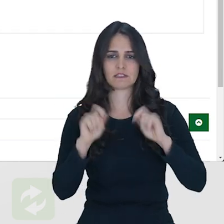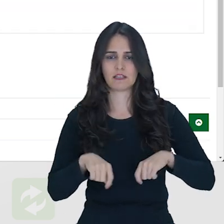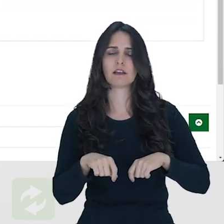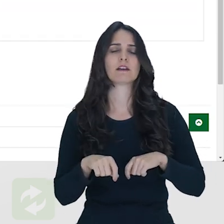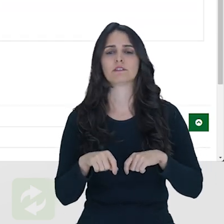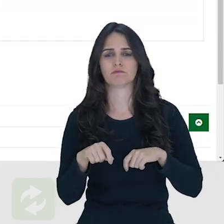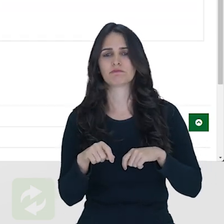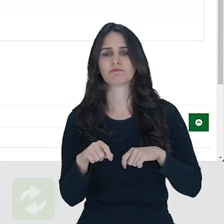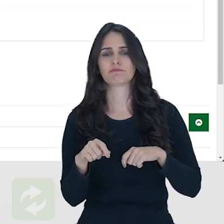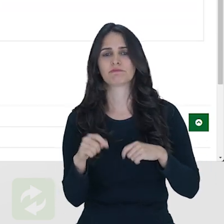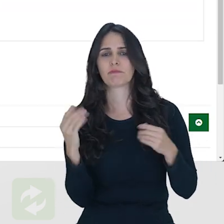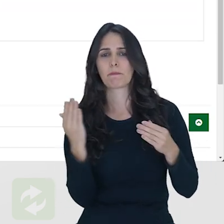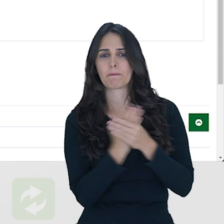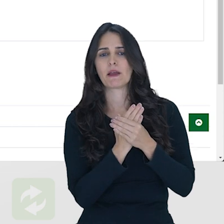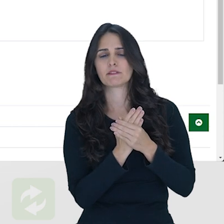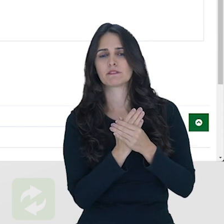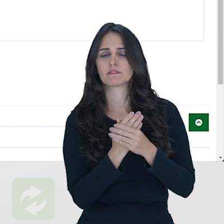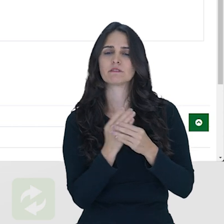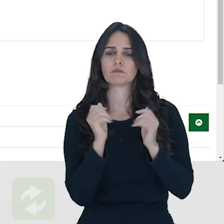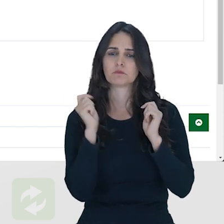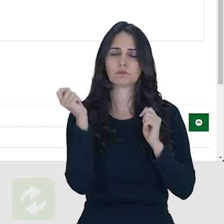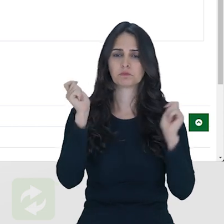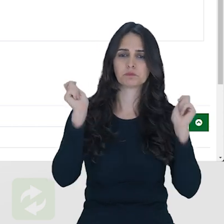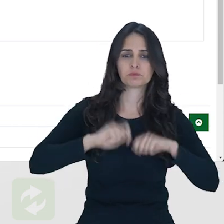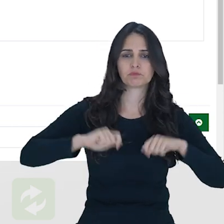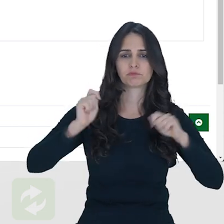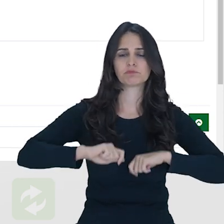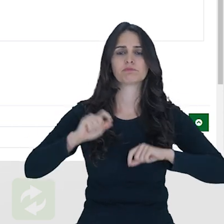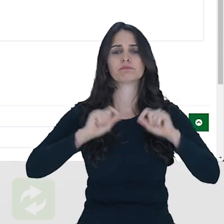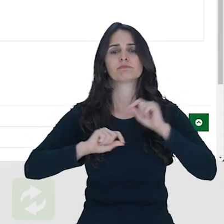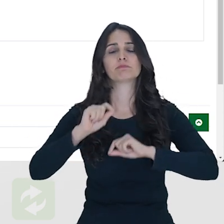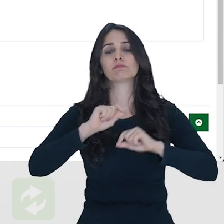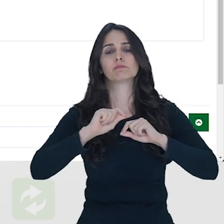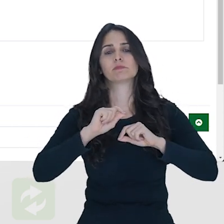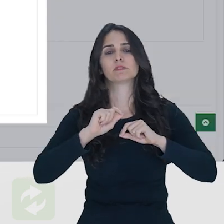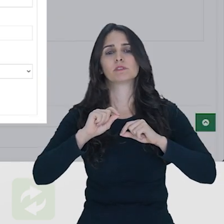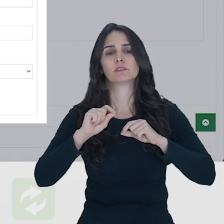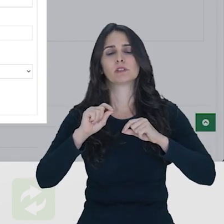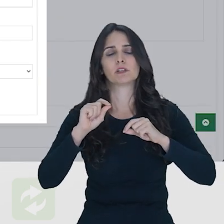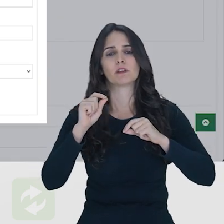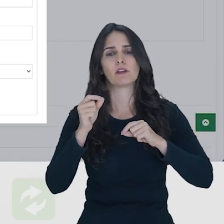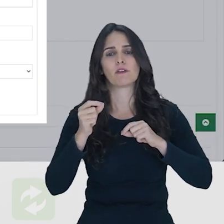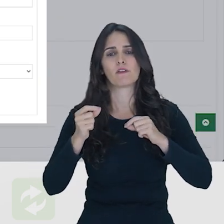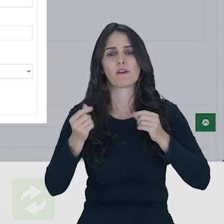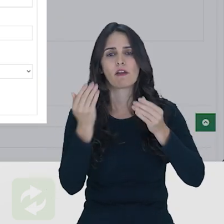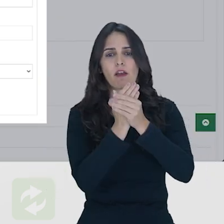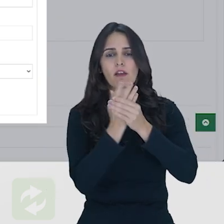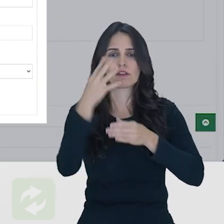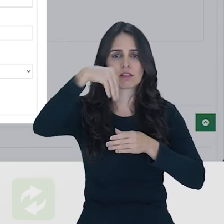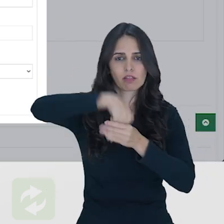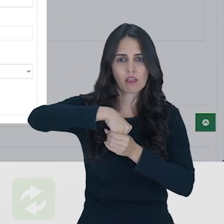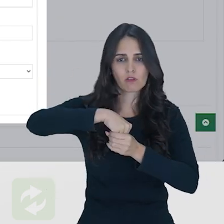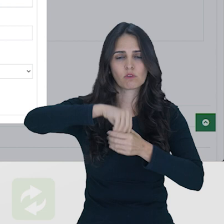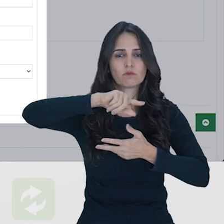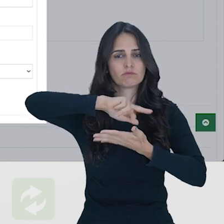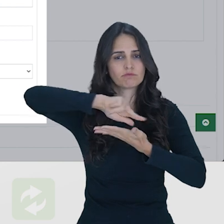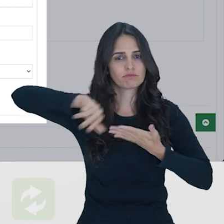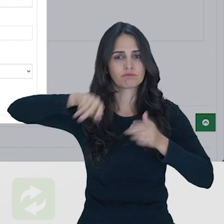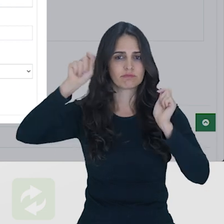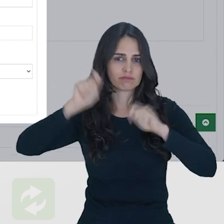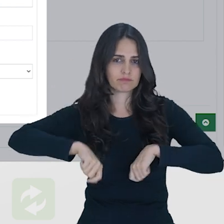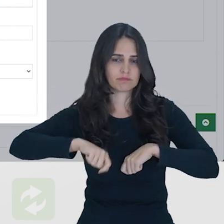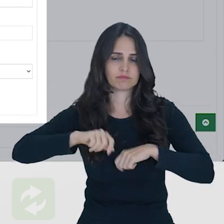para cá e como é uma pasta eu posso é colocar mais de um arquivo